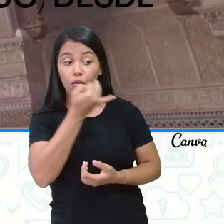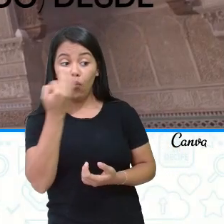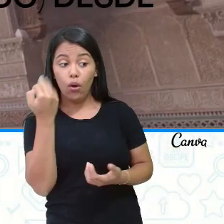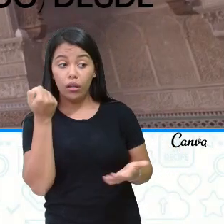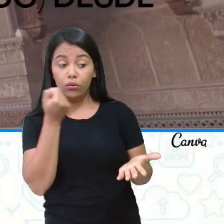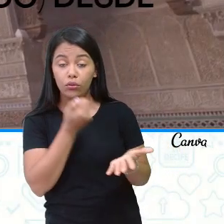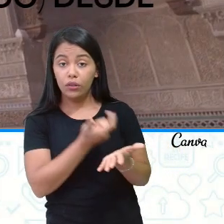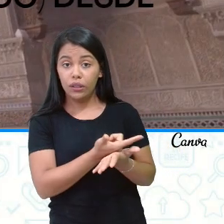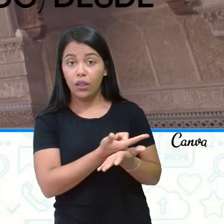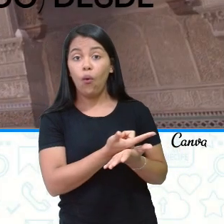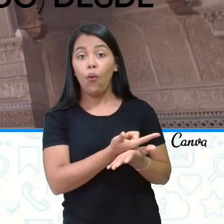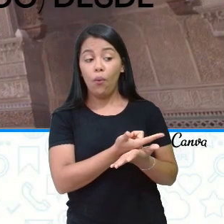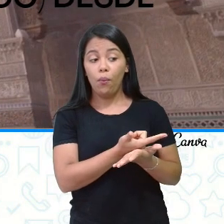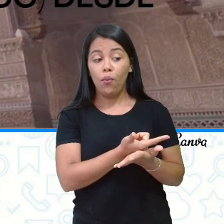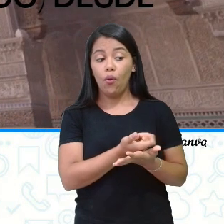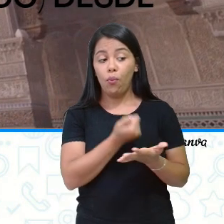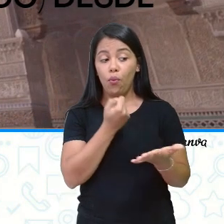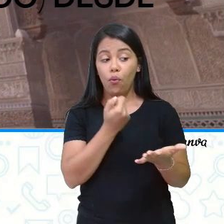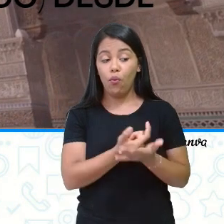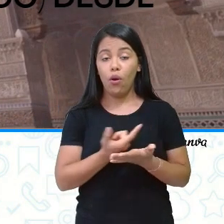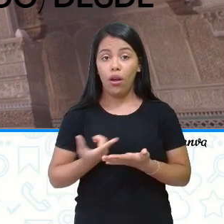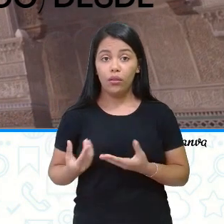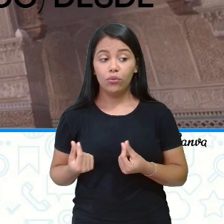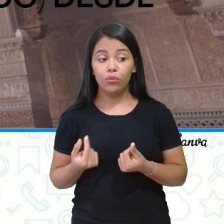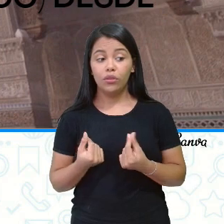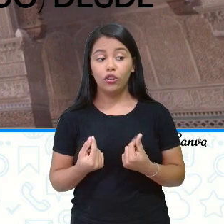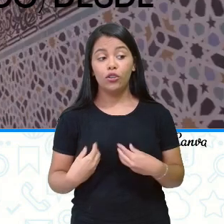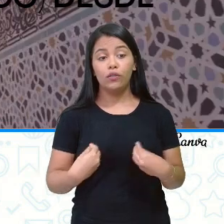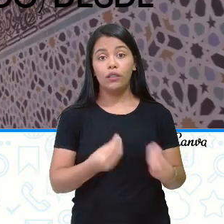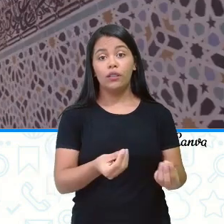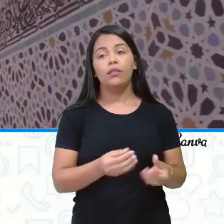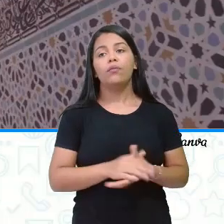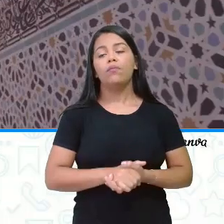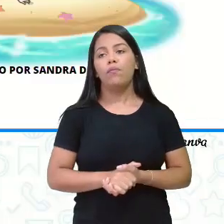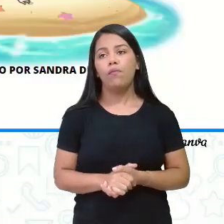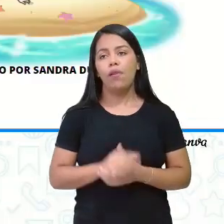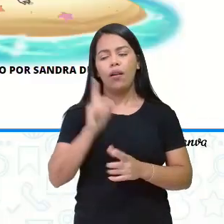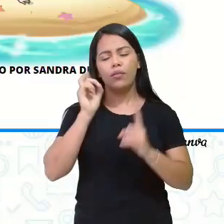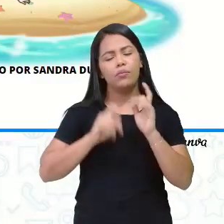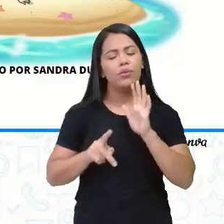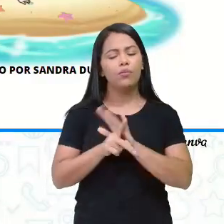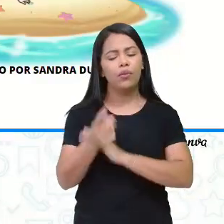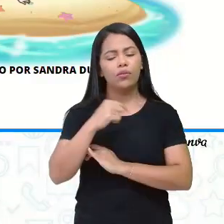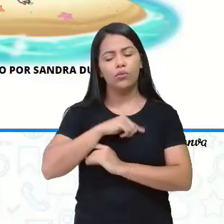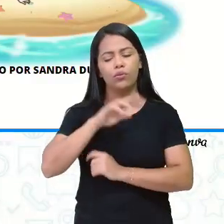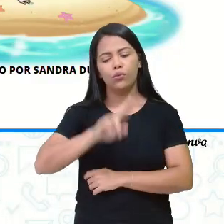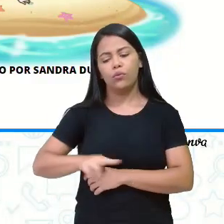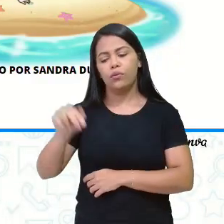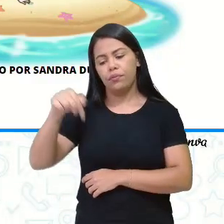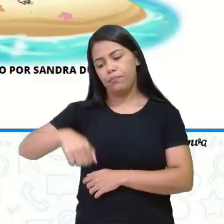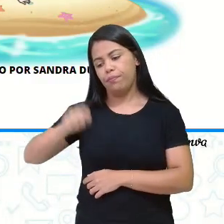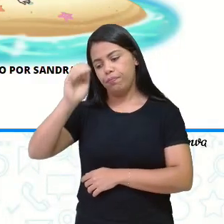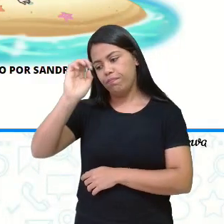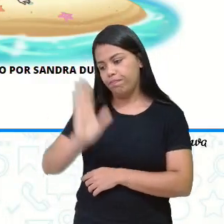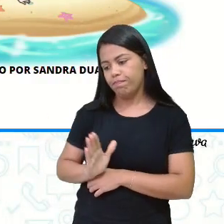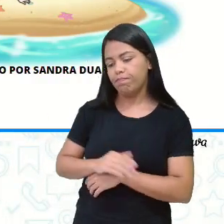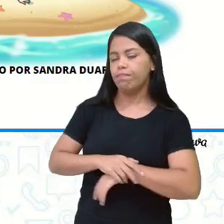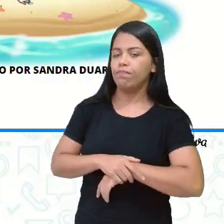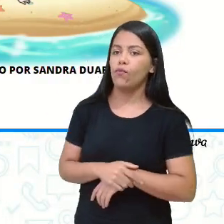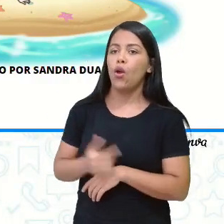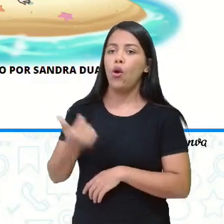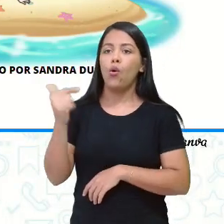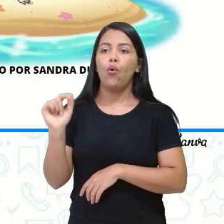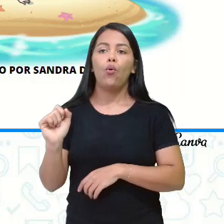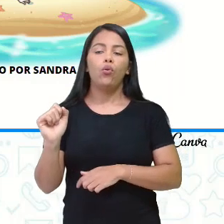comprou aquela pérola ou por quanto você vendeu. Essa é a expressão que a gente usa aqui no Brasil. Outro ponto